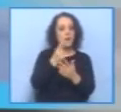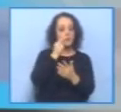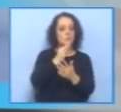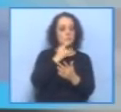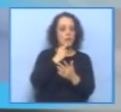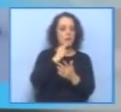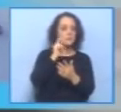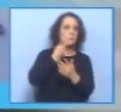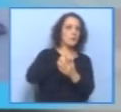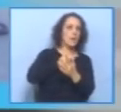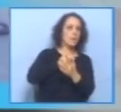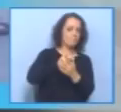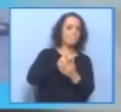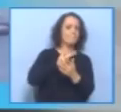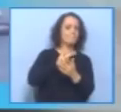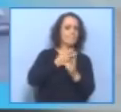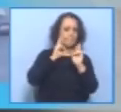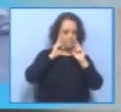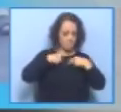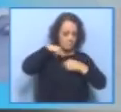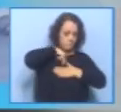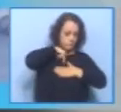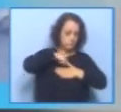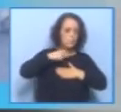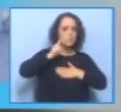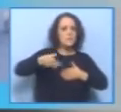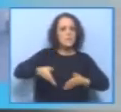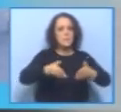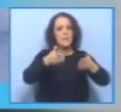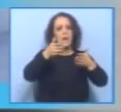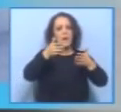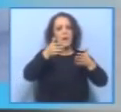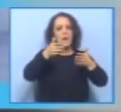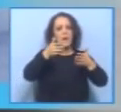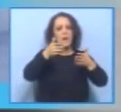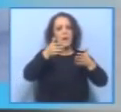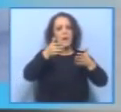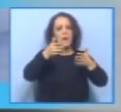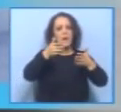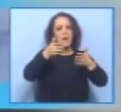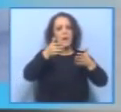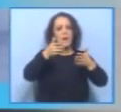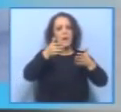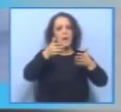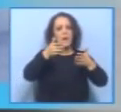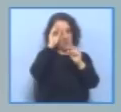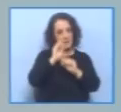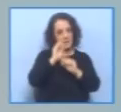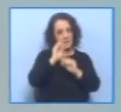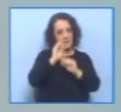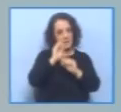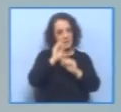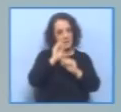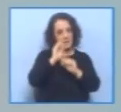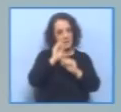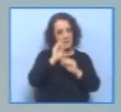que está a passar com a catequese. E isto significa que depois, à medida em que eles começam a caminhar, a celebração, o sacramento em si não é o mais